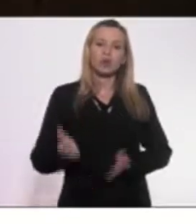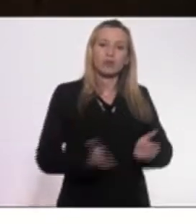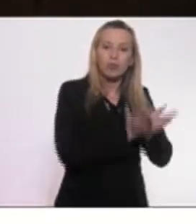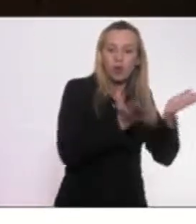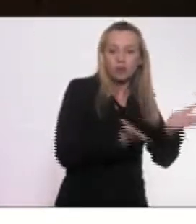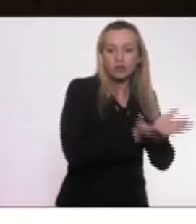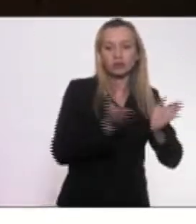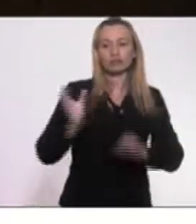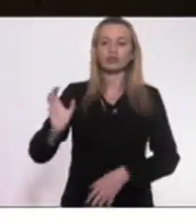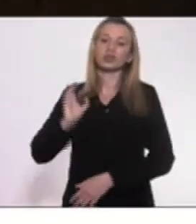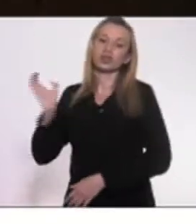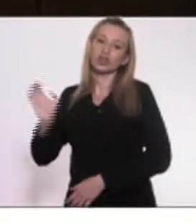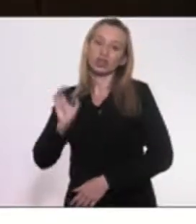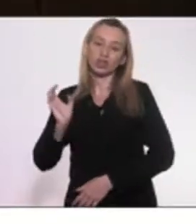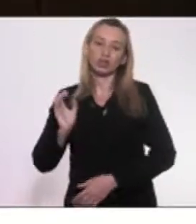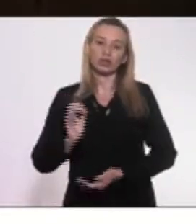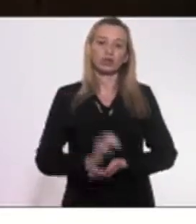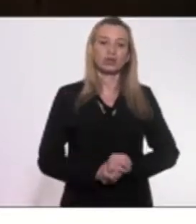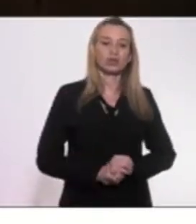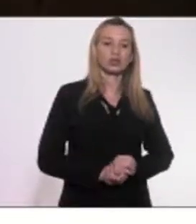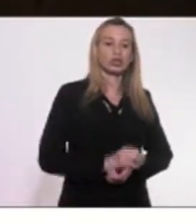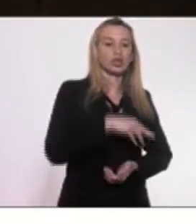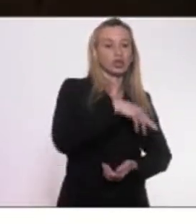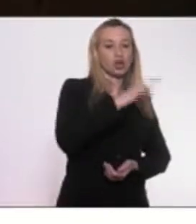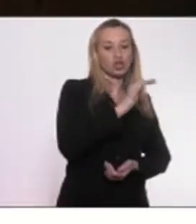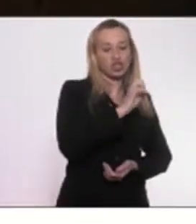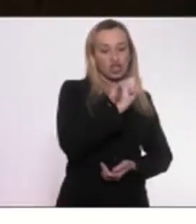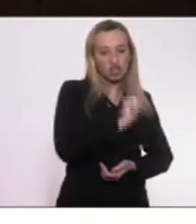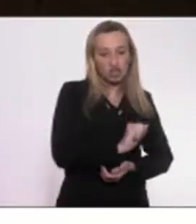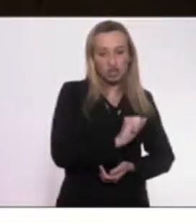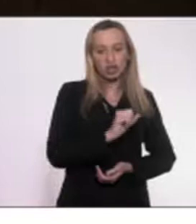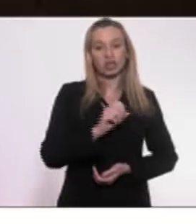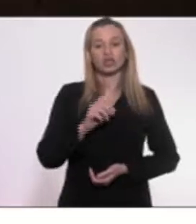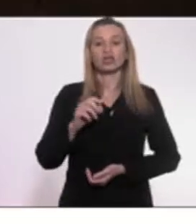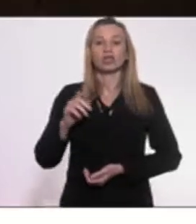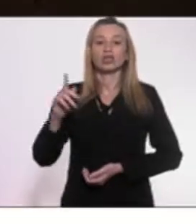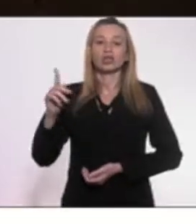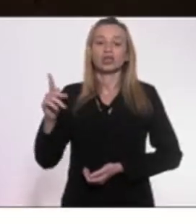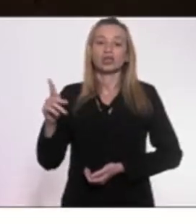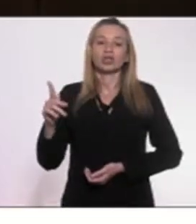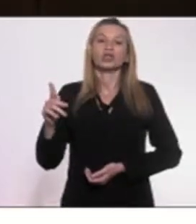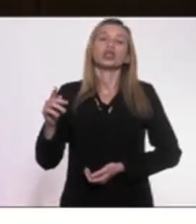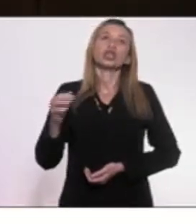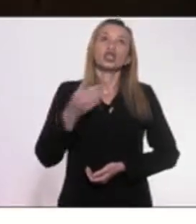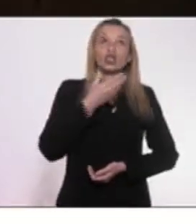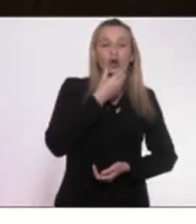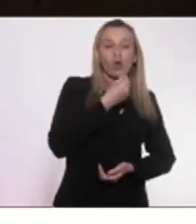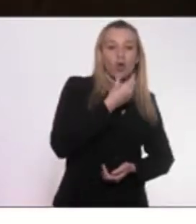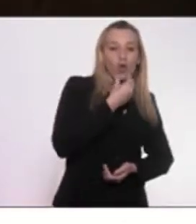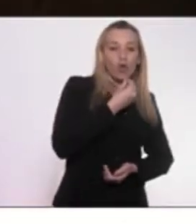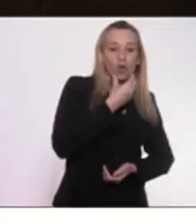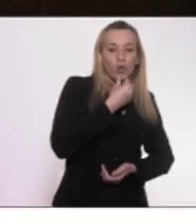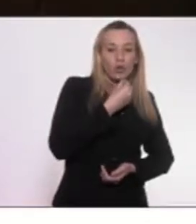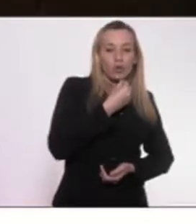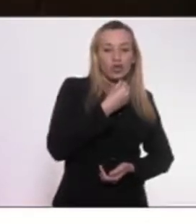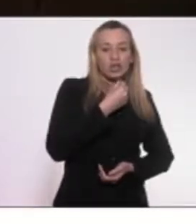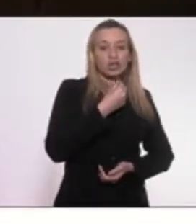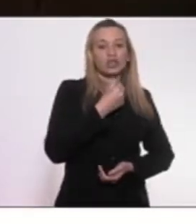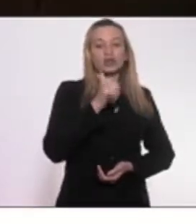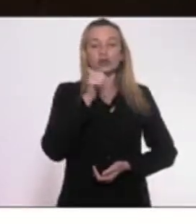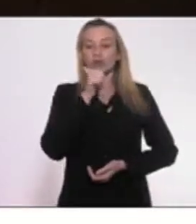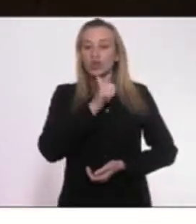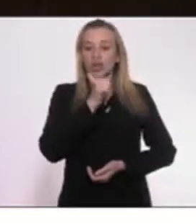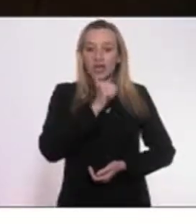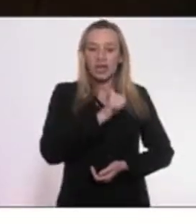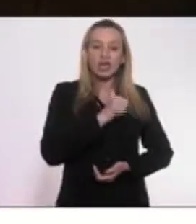ricos, entre sulistas e nortistas, entre homens e mulheres, entre homossexuais e heterossexuais. Pouco